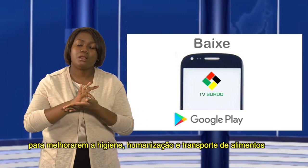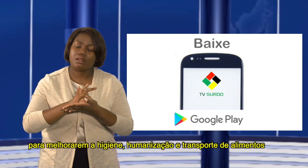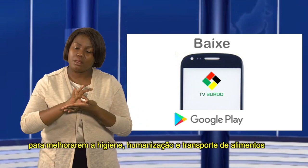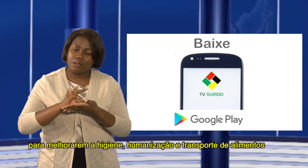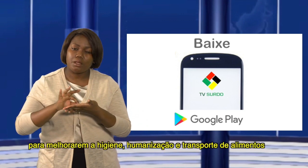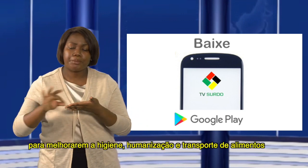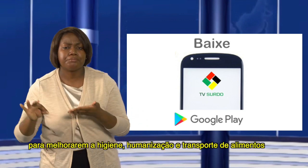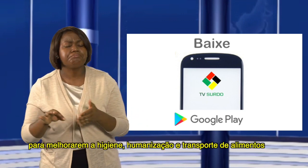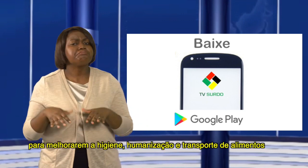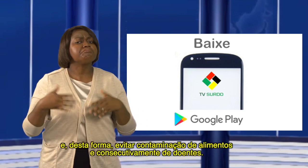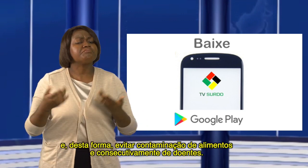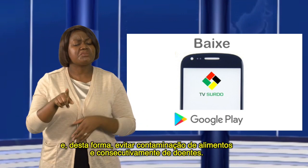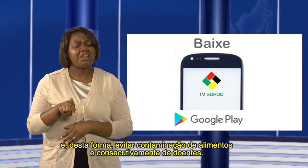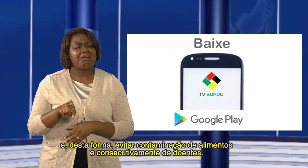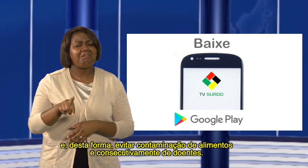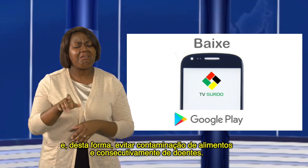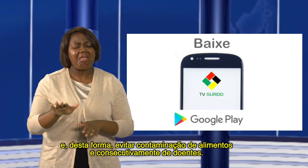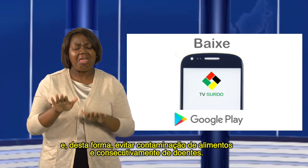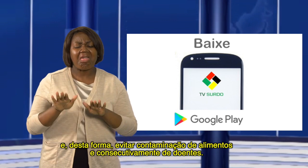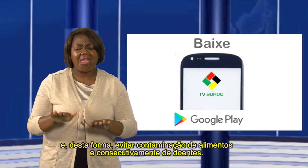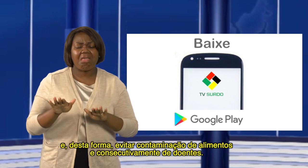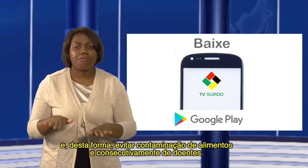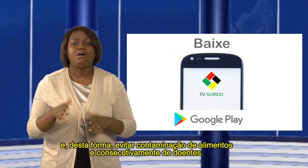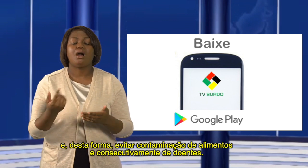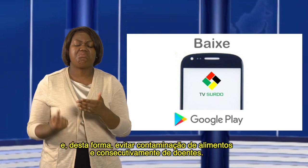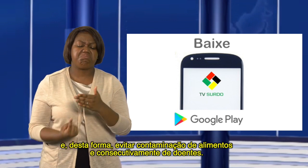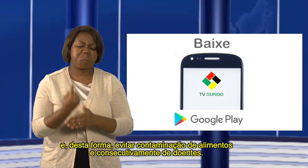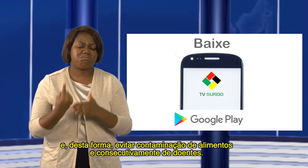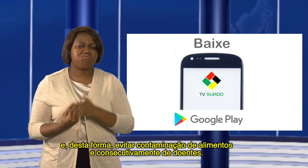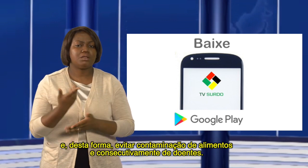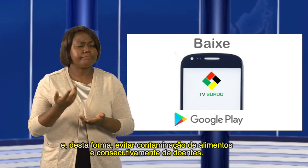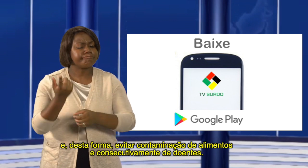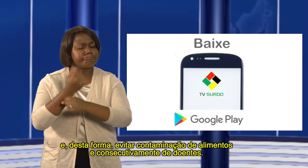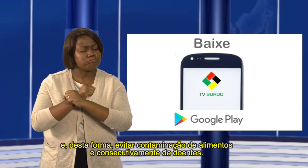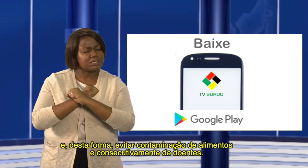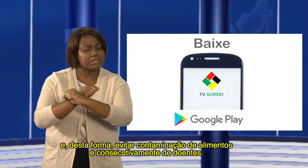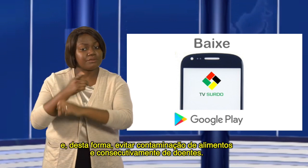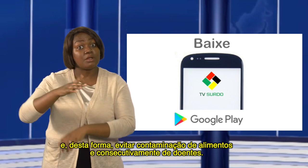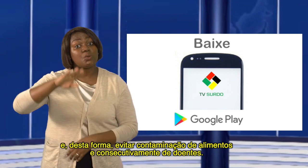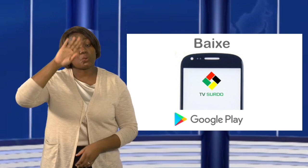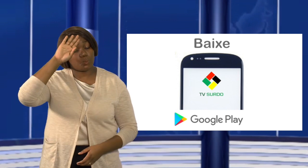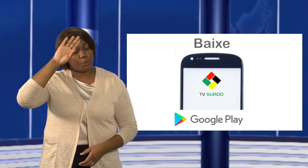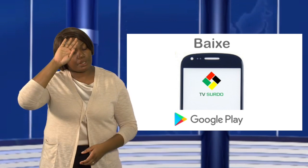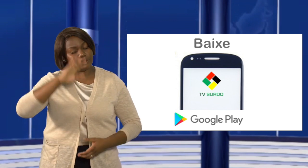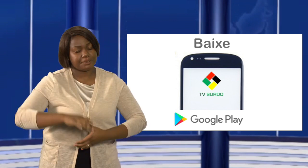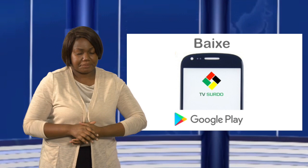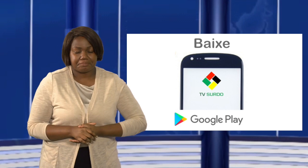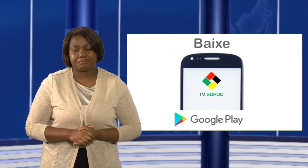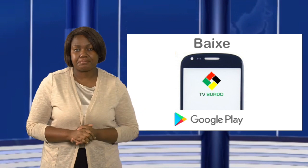e transporte de alimentos e, desta forma, evitar a contaminação de alimentos e, consecutivamente, de doentes.